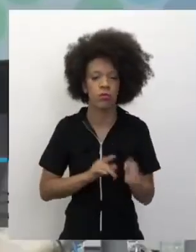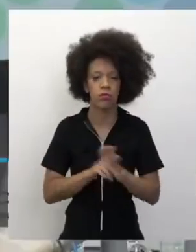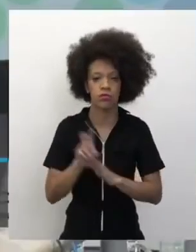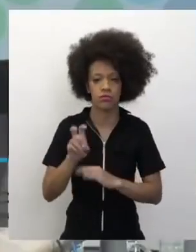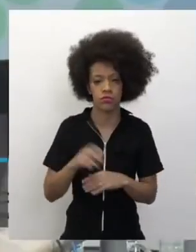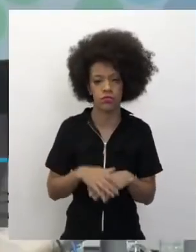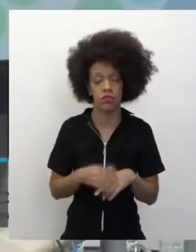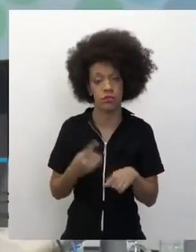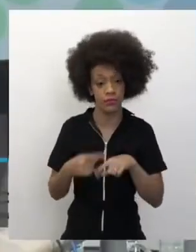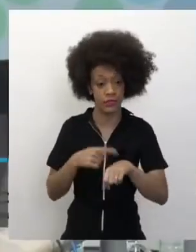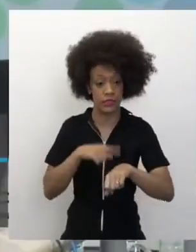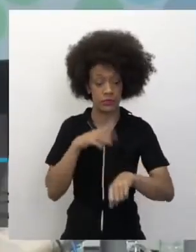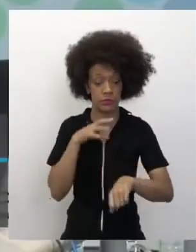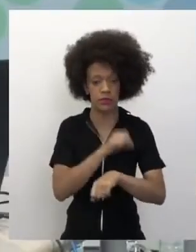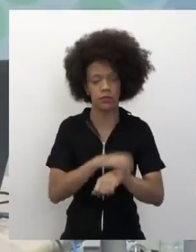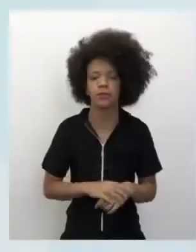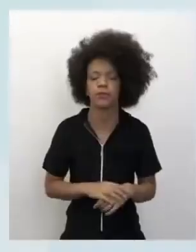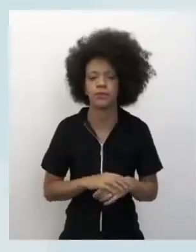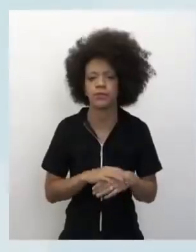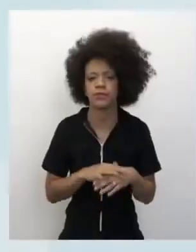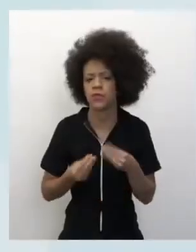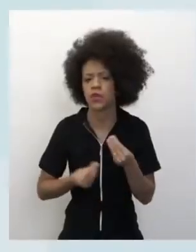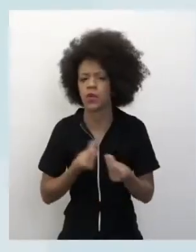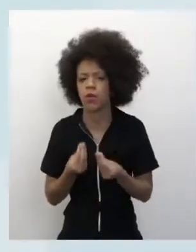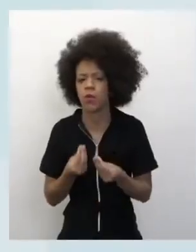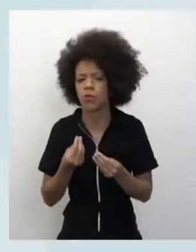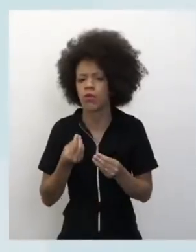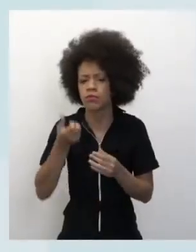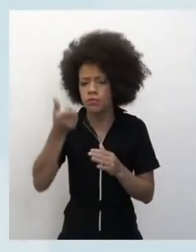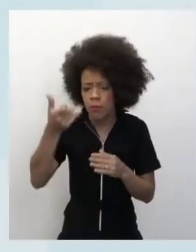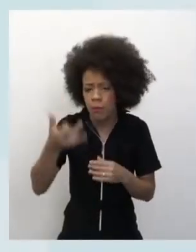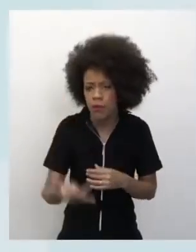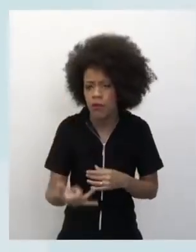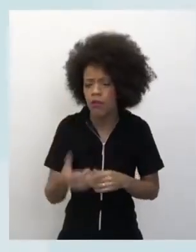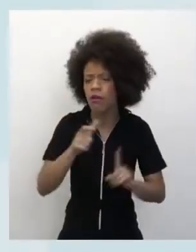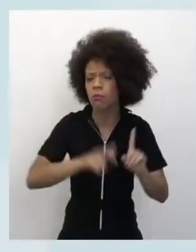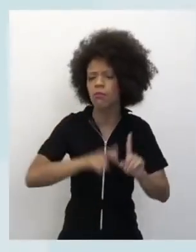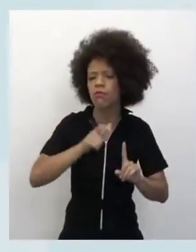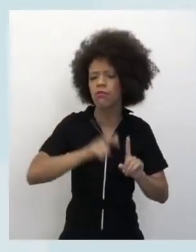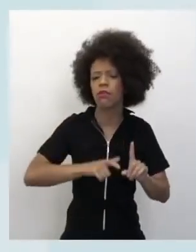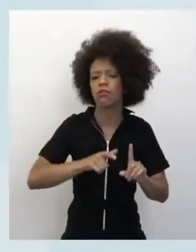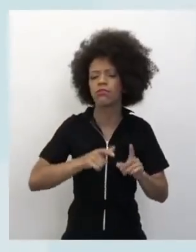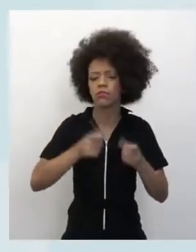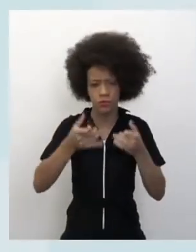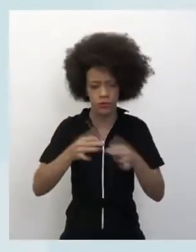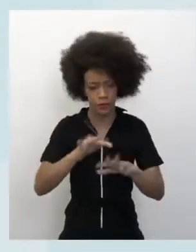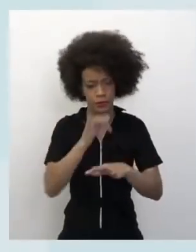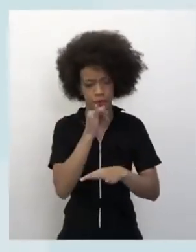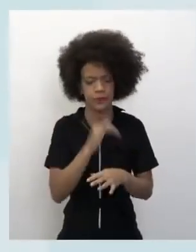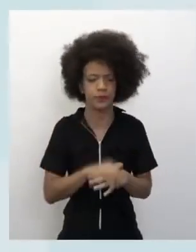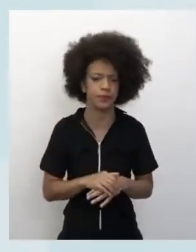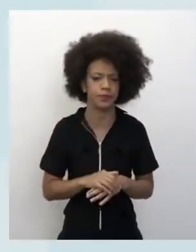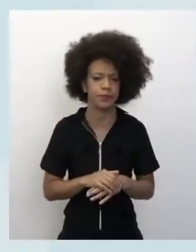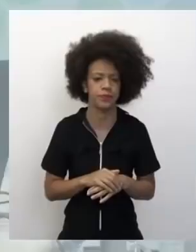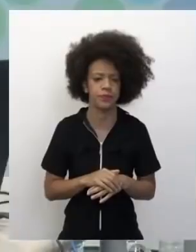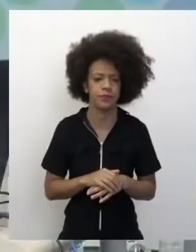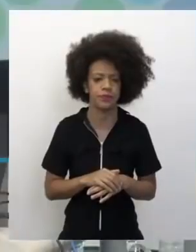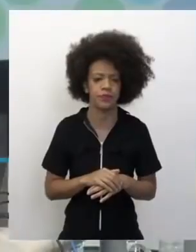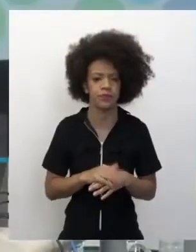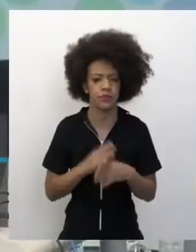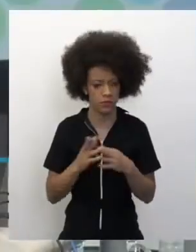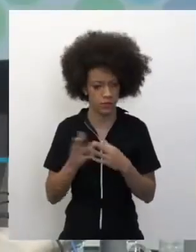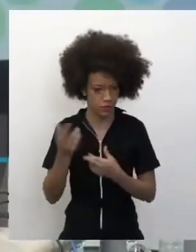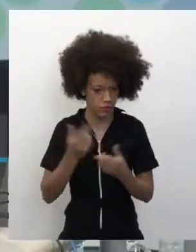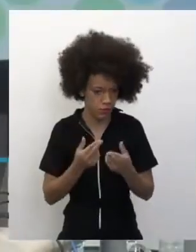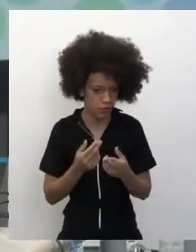gente não vai conseguir. Como você pode caracterizar a personagem do texto? Aí justifique. Então, por exemplo, vou